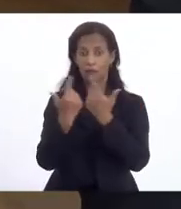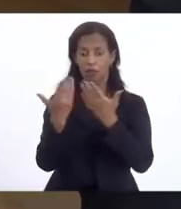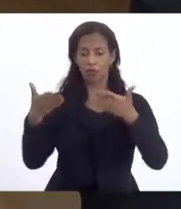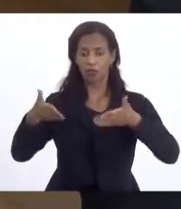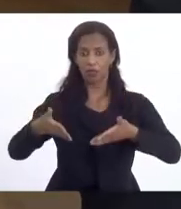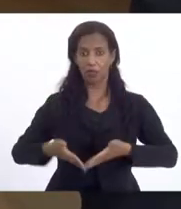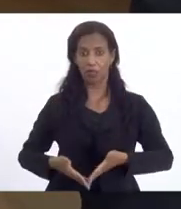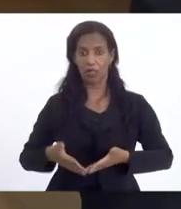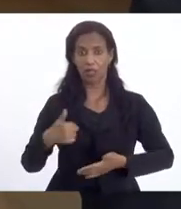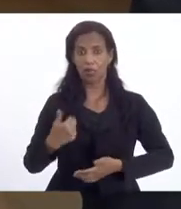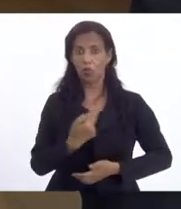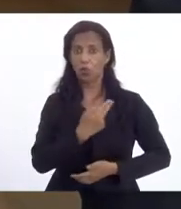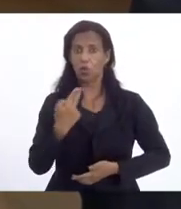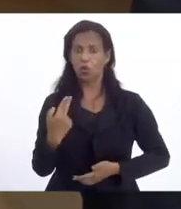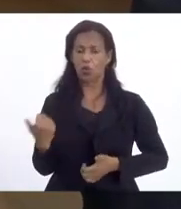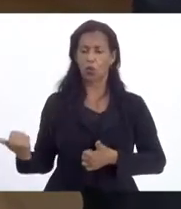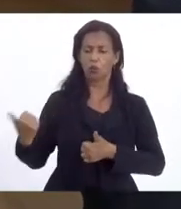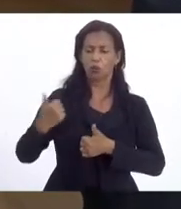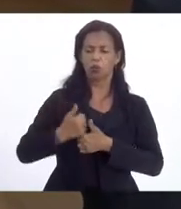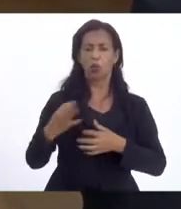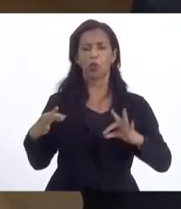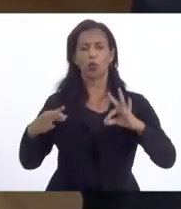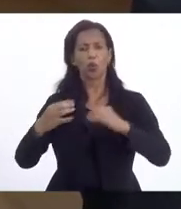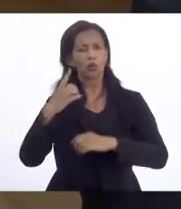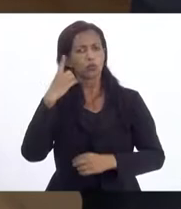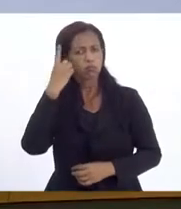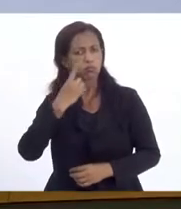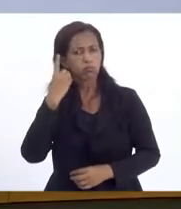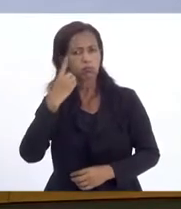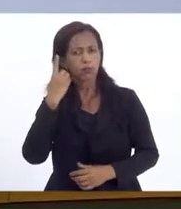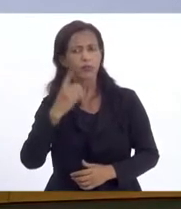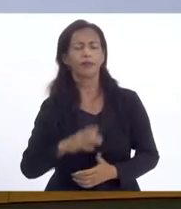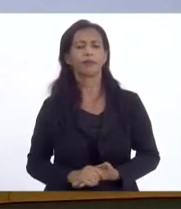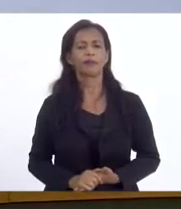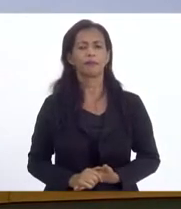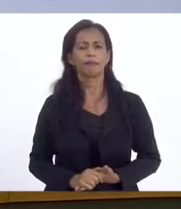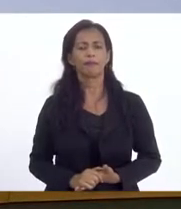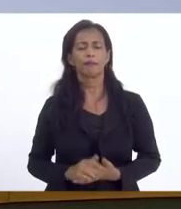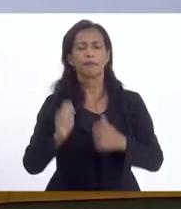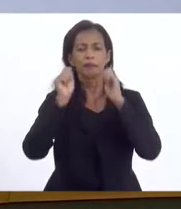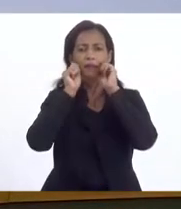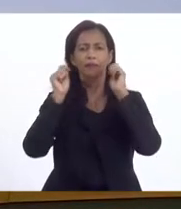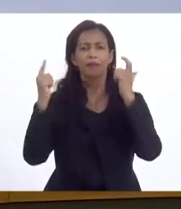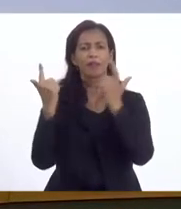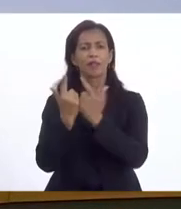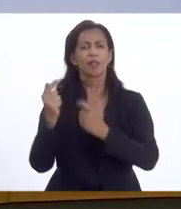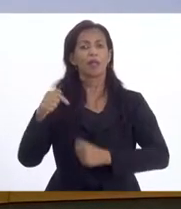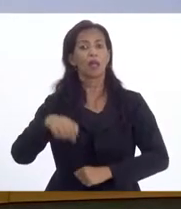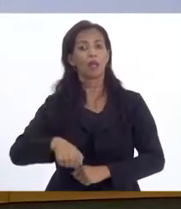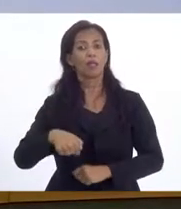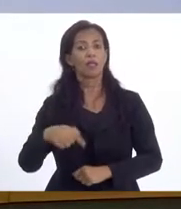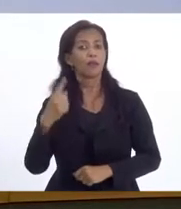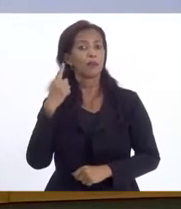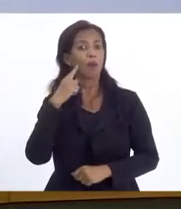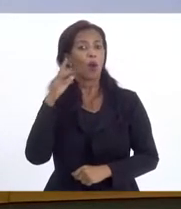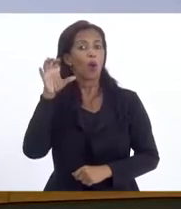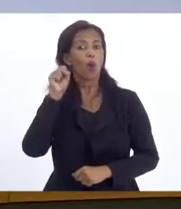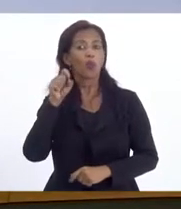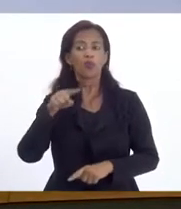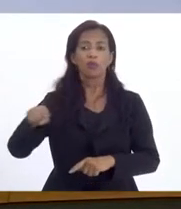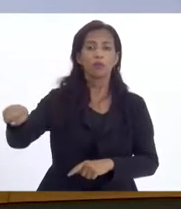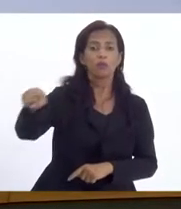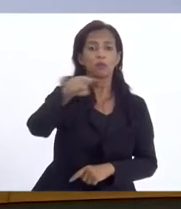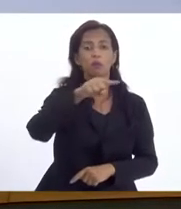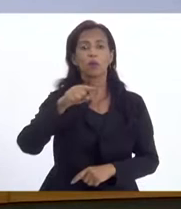em nome de todas as nossas deputadas e deputados, a Assembleia está aqui para ouvir vocês, atores